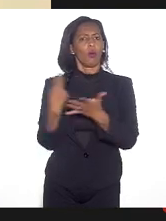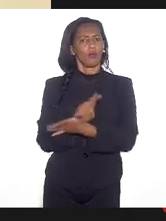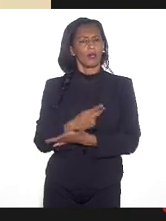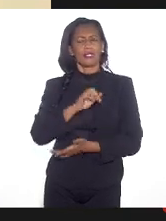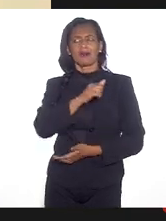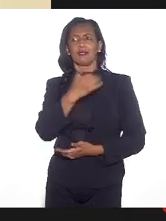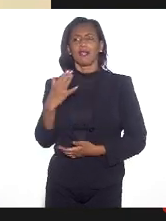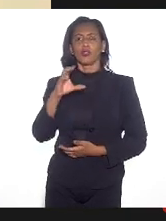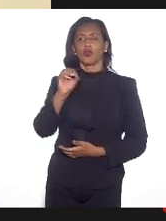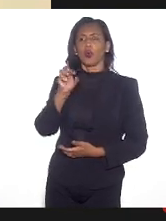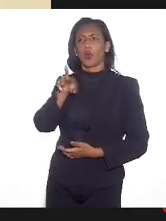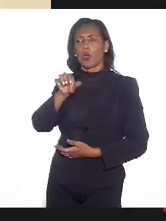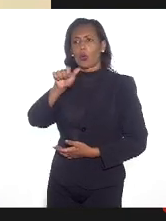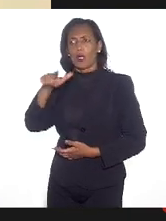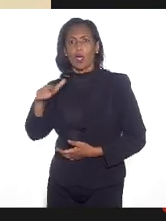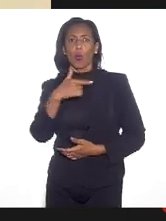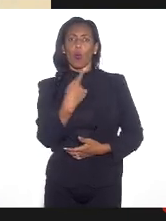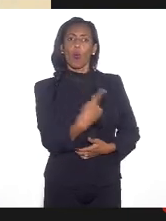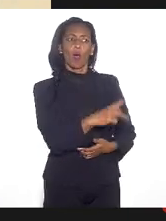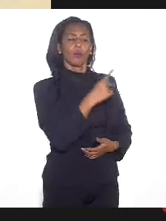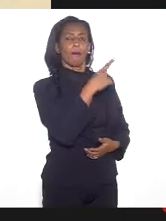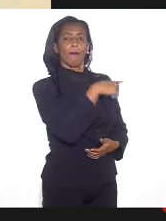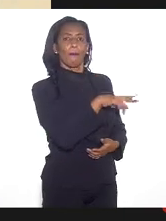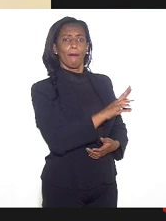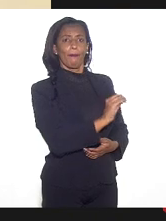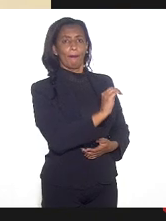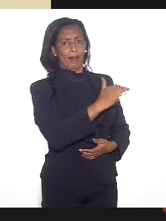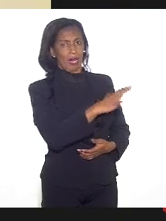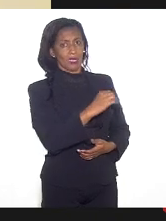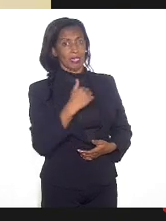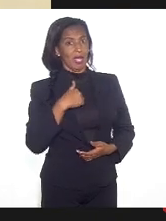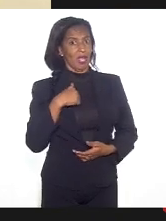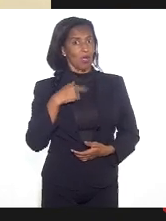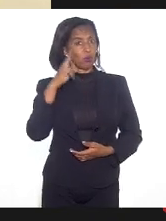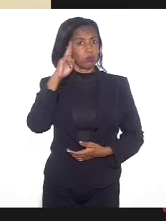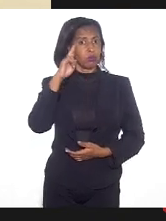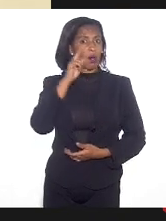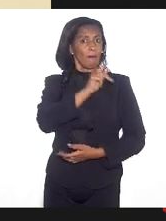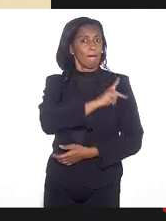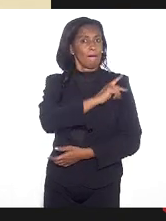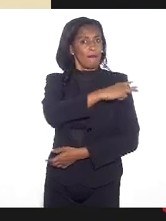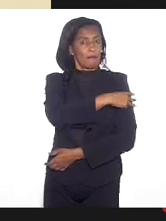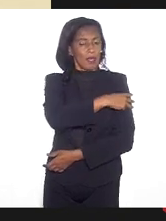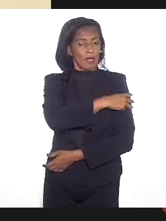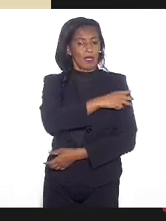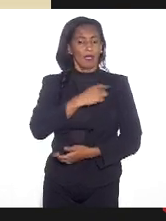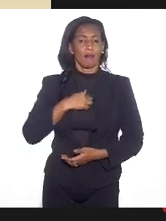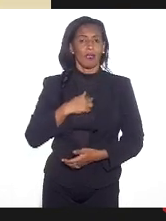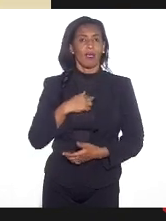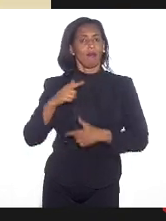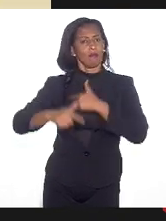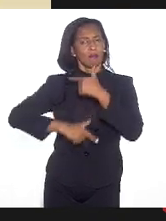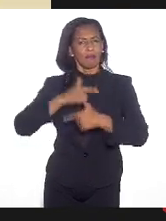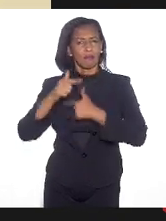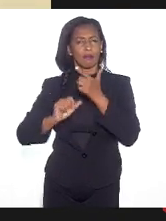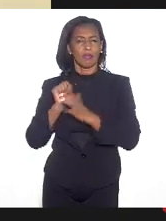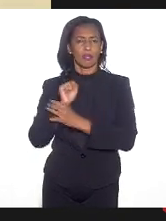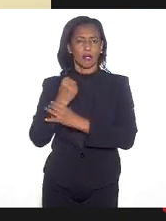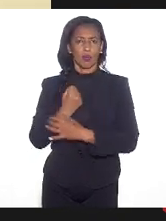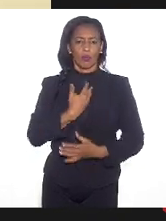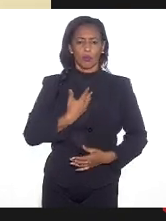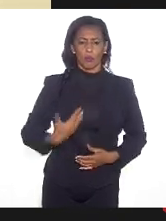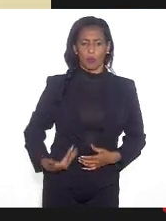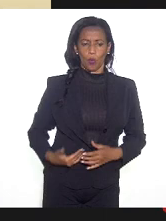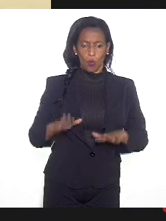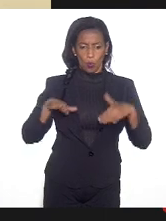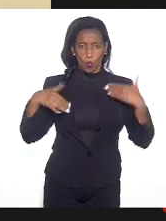coronéis quanto para os praças. Eu sou soldado da Polícia Militar e a minha meta aqui é lutar pela segurança pública, porque eu sei que